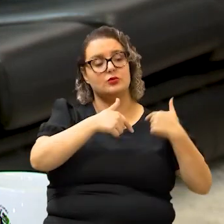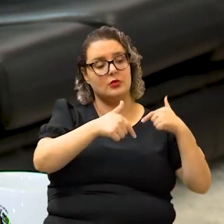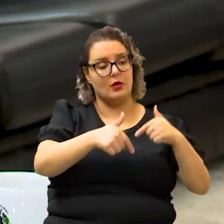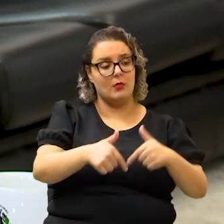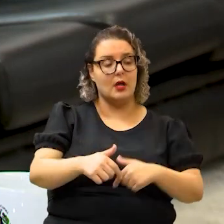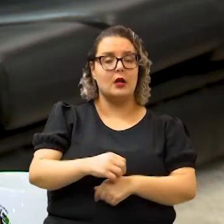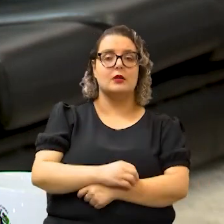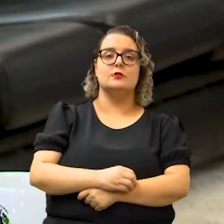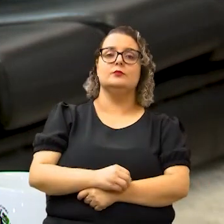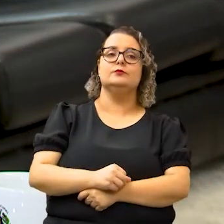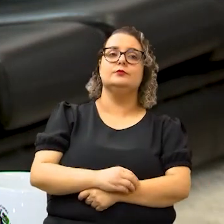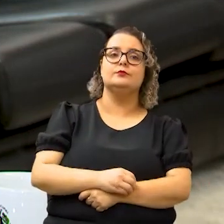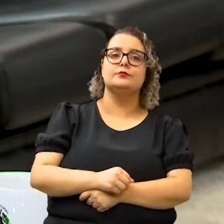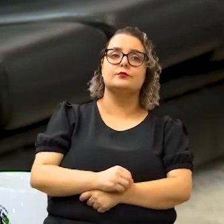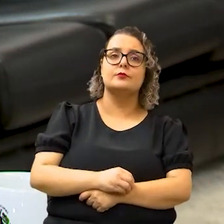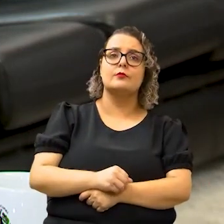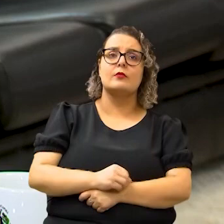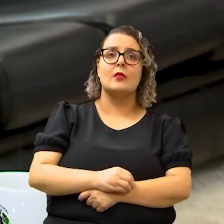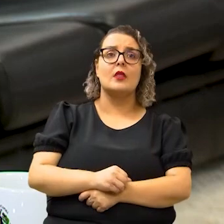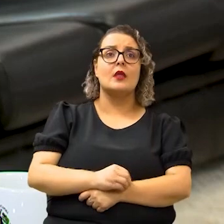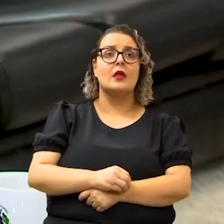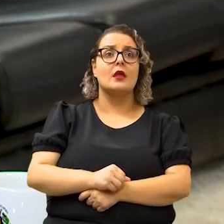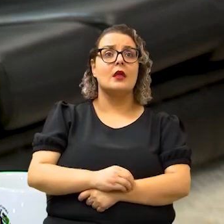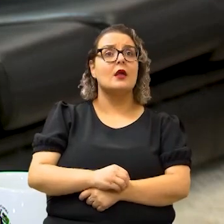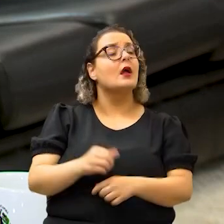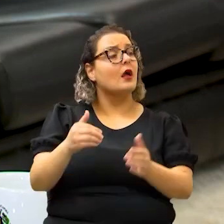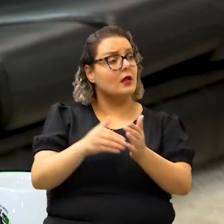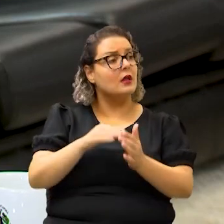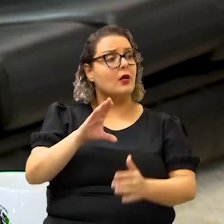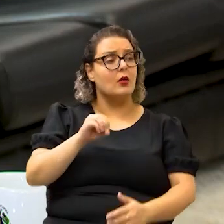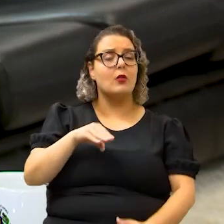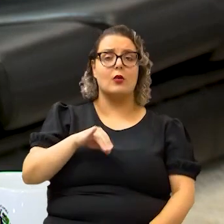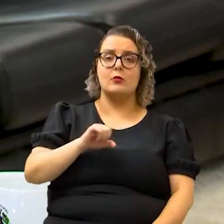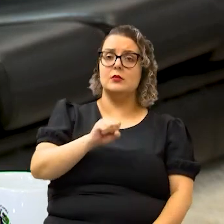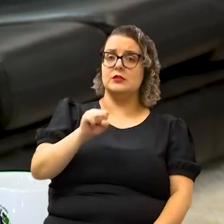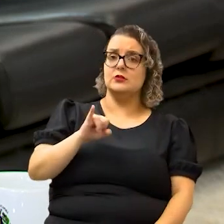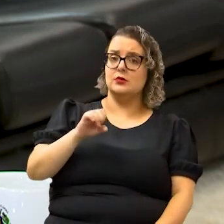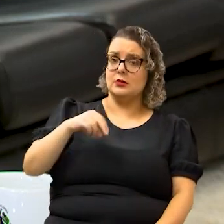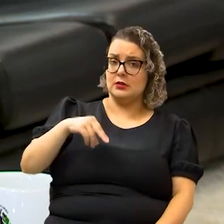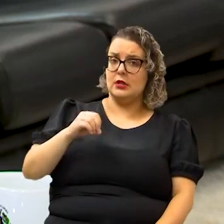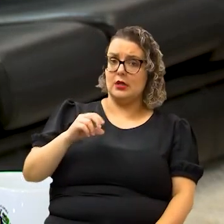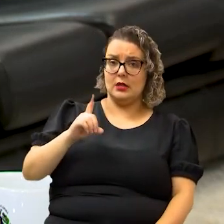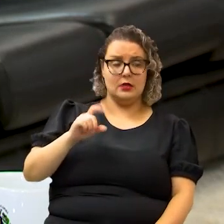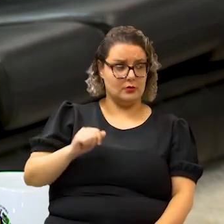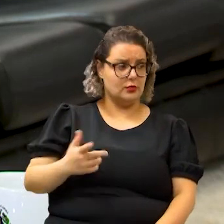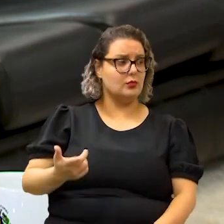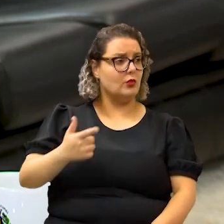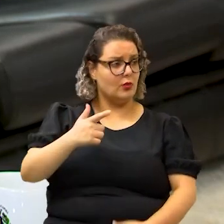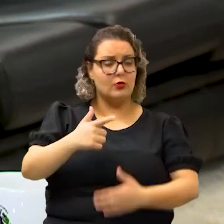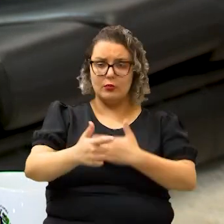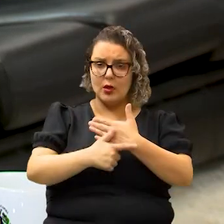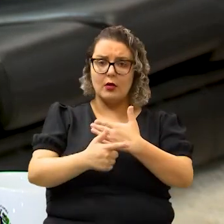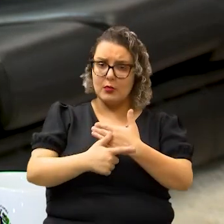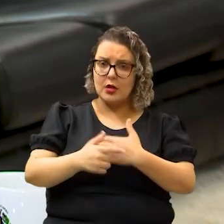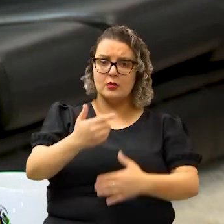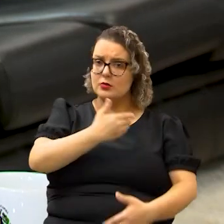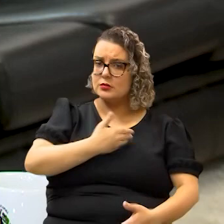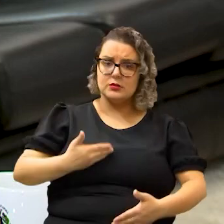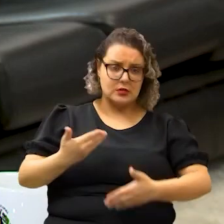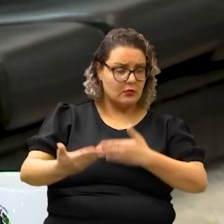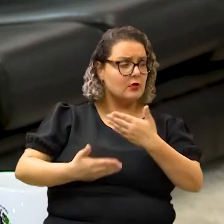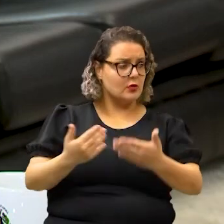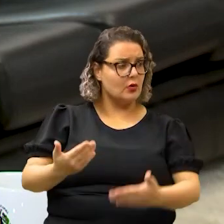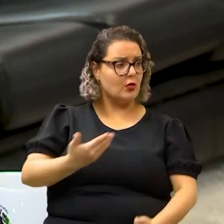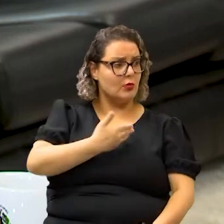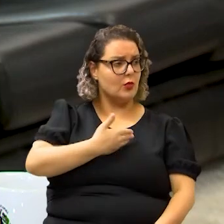servidores de carreira. E também, mesmo aqueles comissionados, eles cumprem uma missão, um papel de servidor